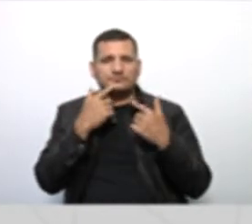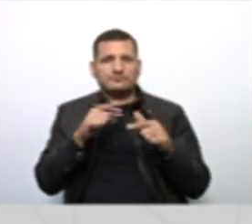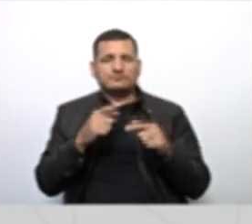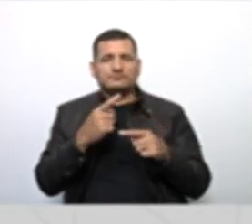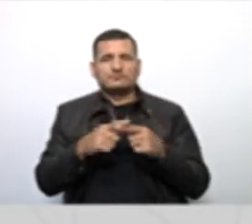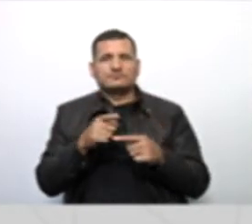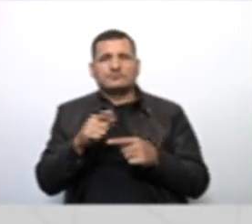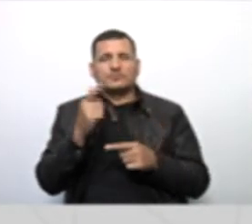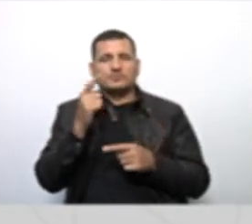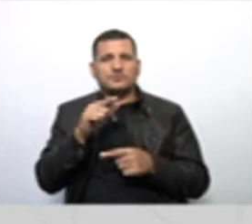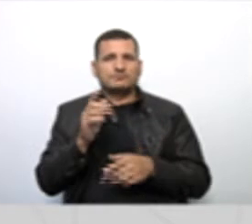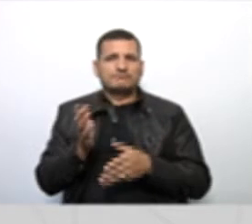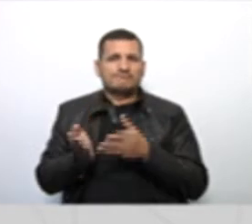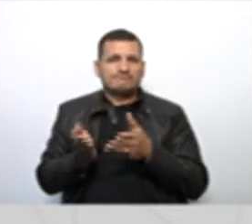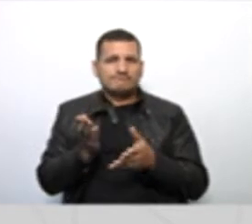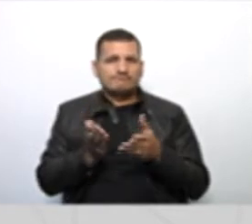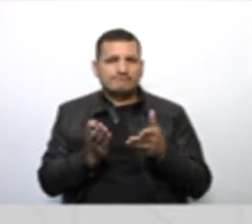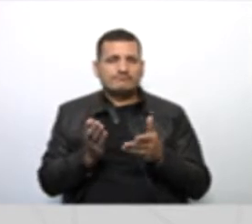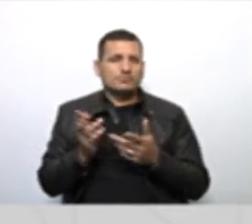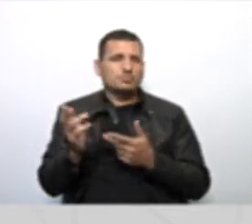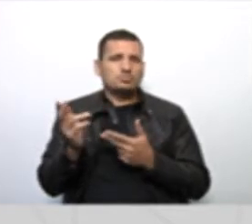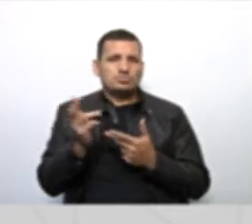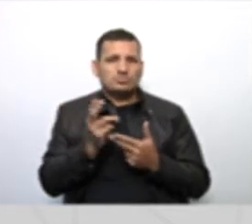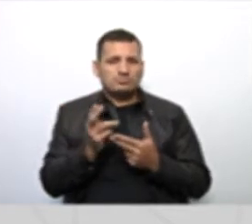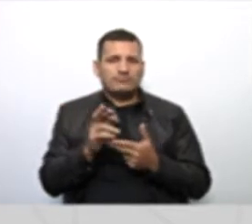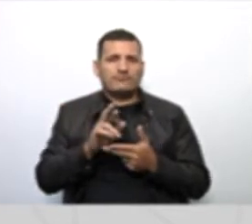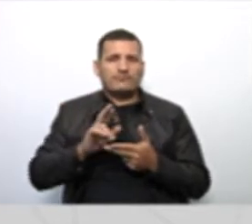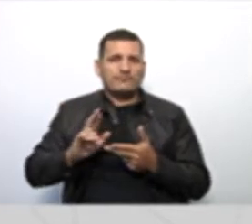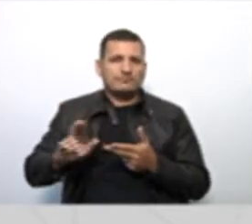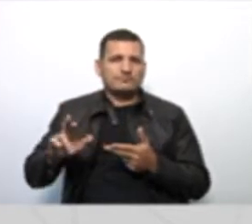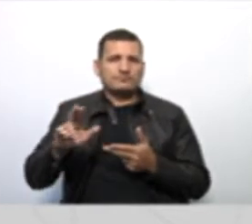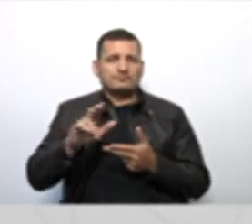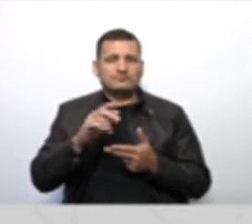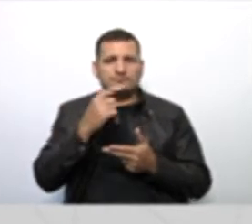consegue atender igual a muitas outras linguagens,